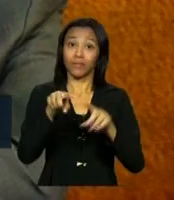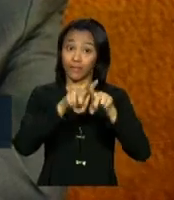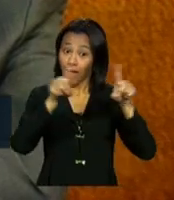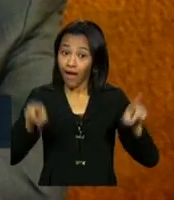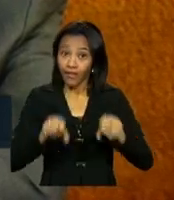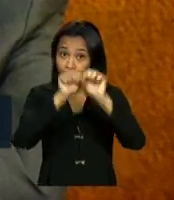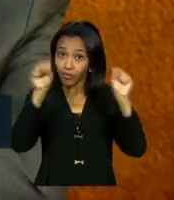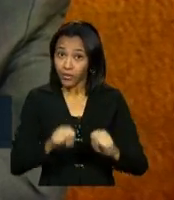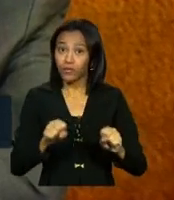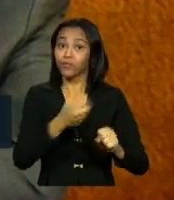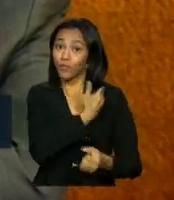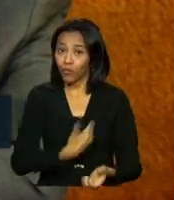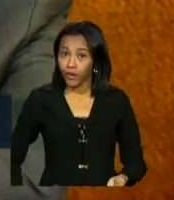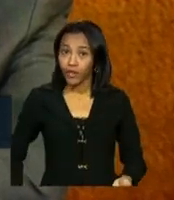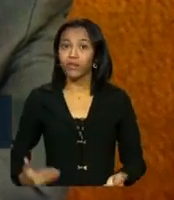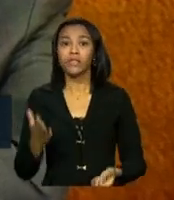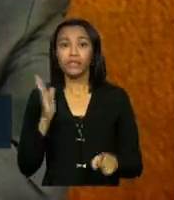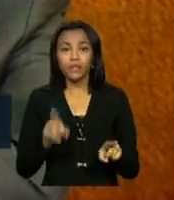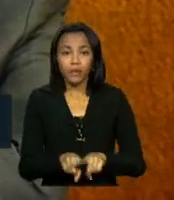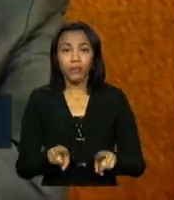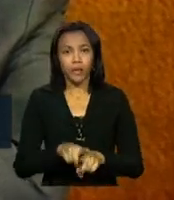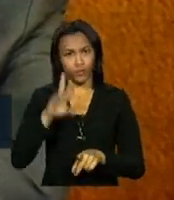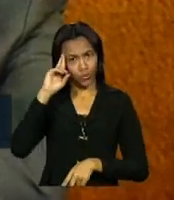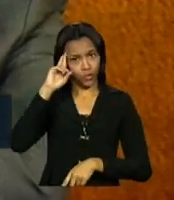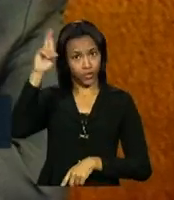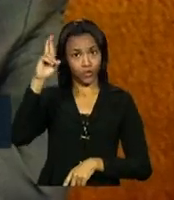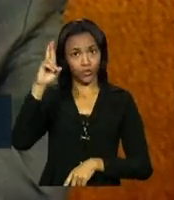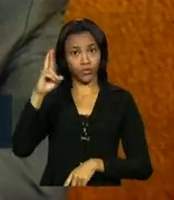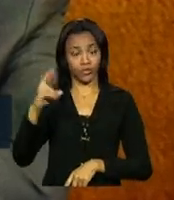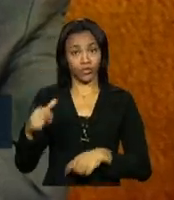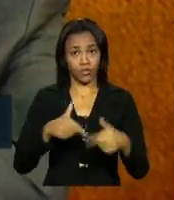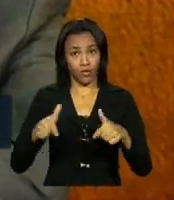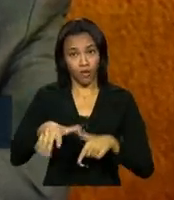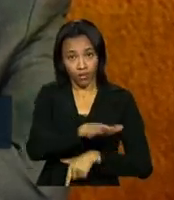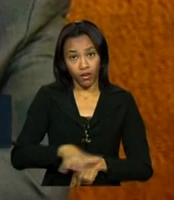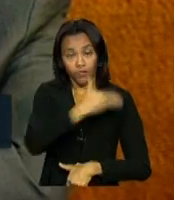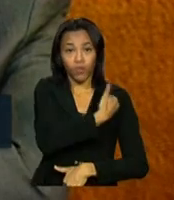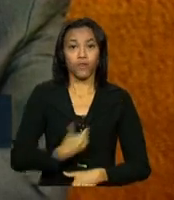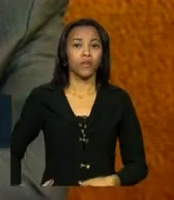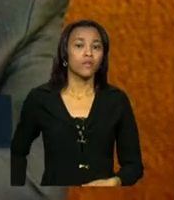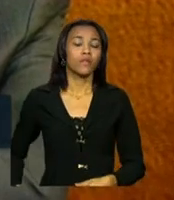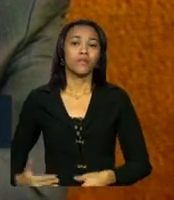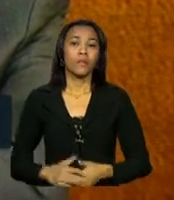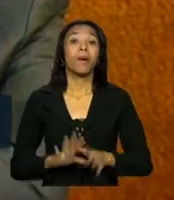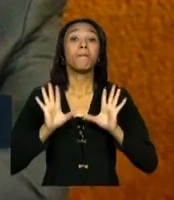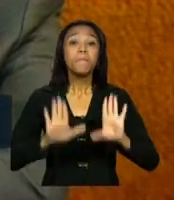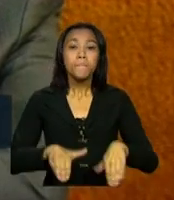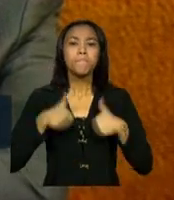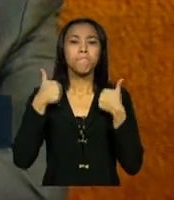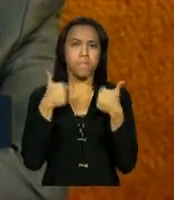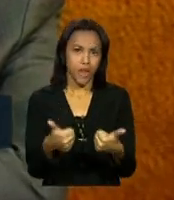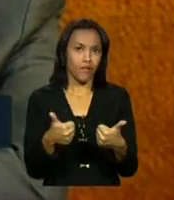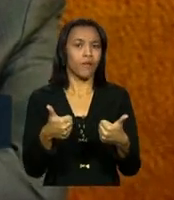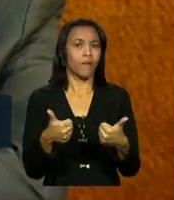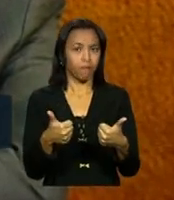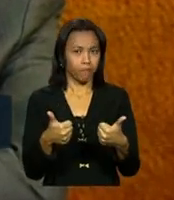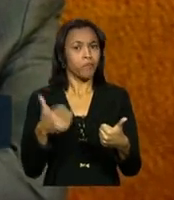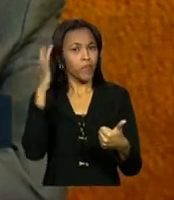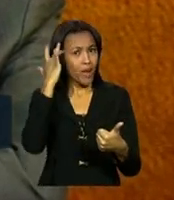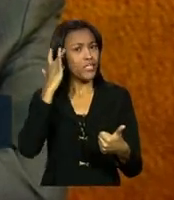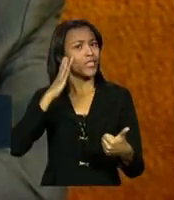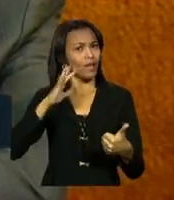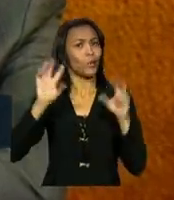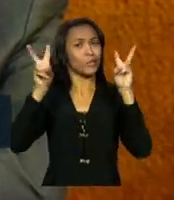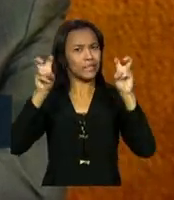countability dos gestores públicos e para melhorar que eu acho que é um dos temas